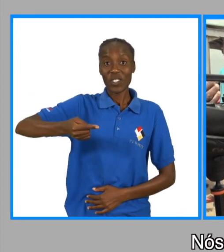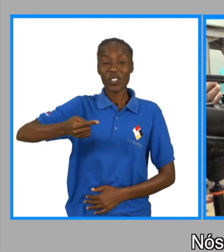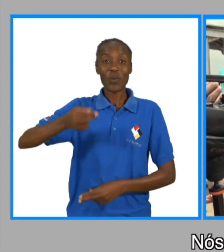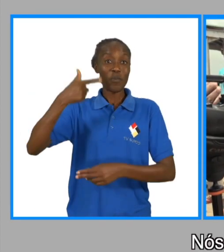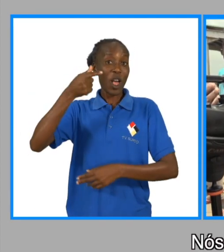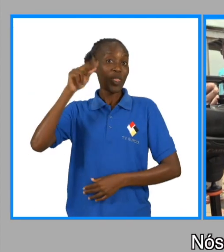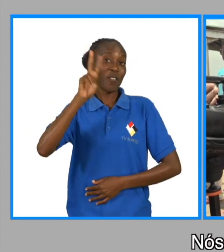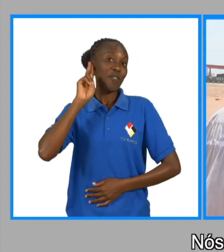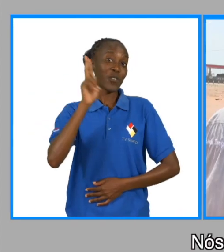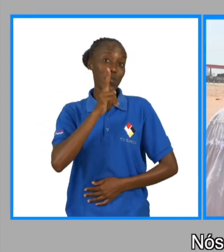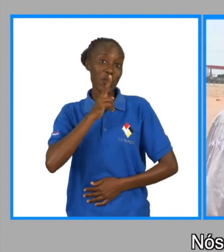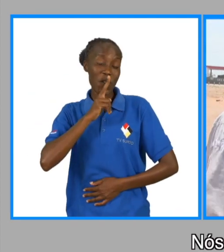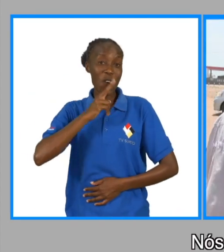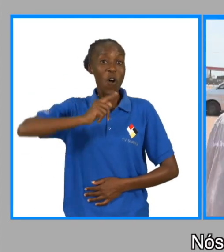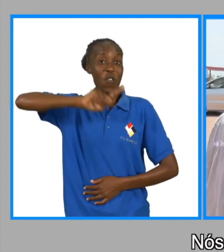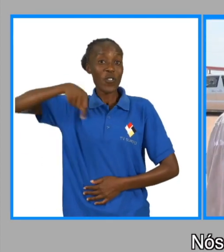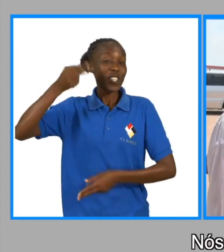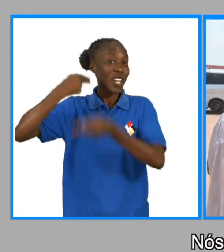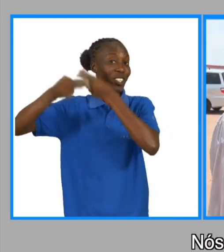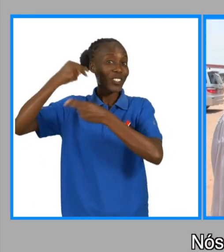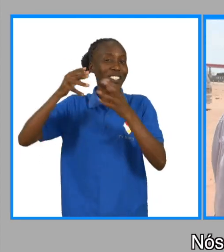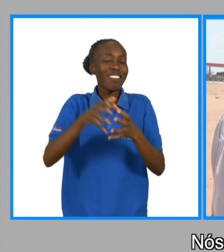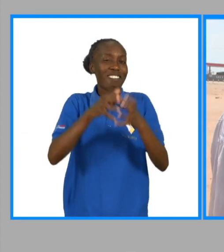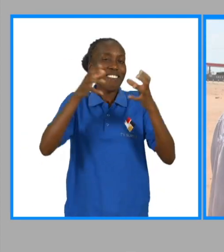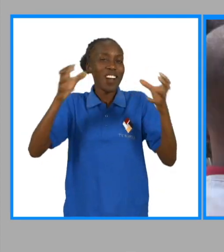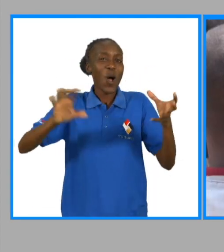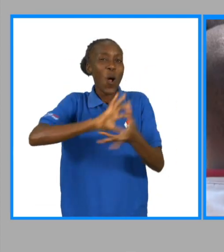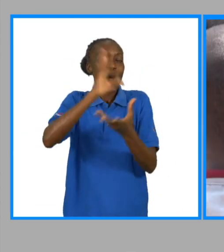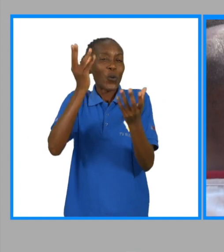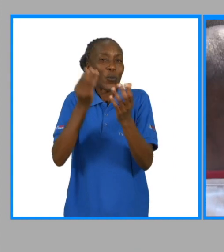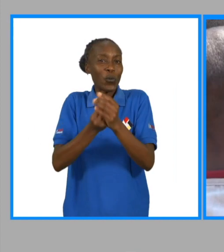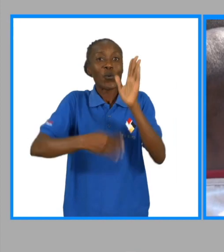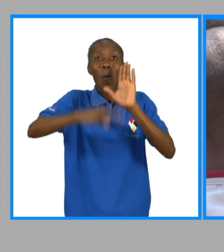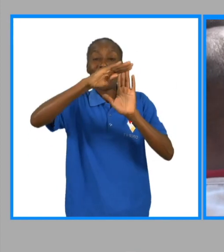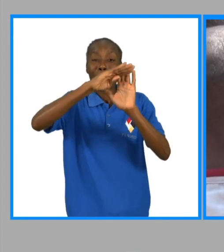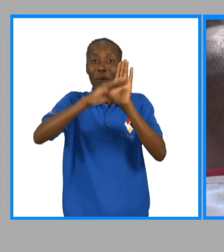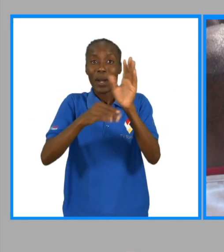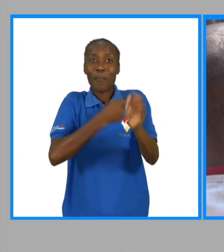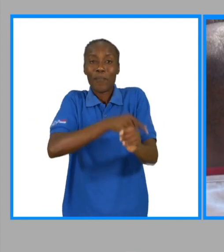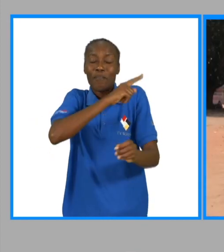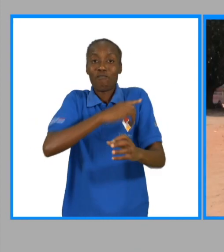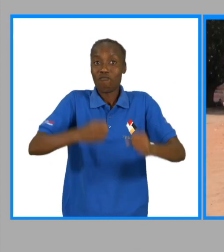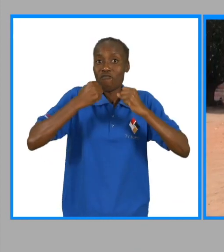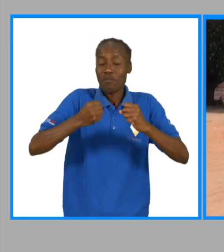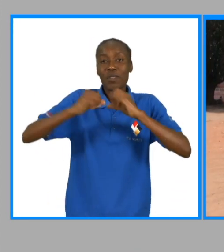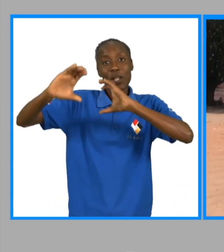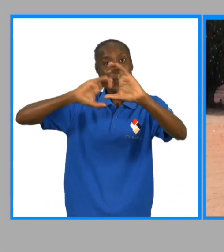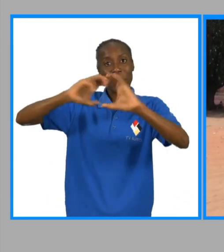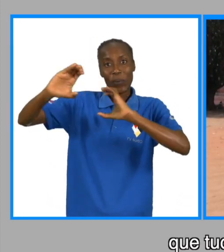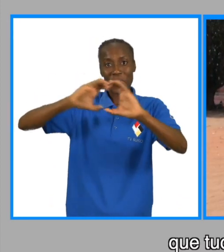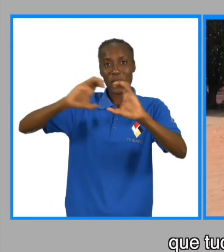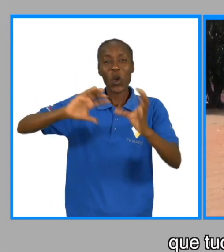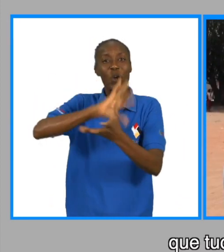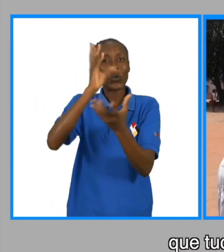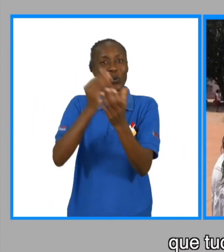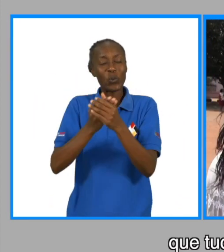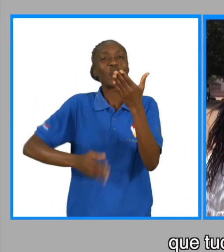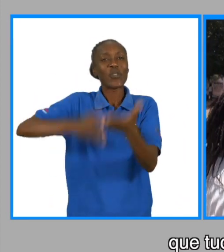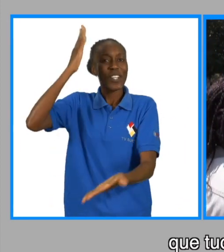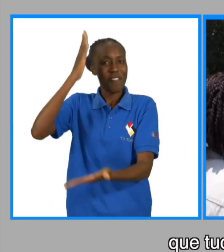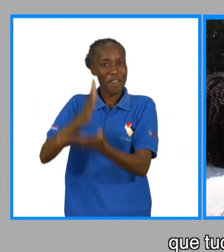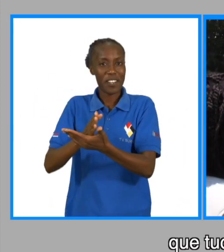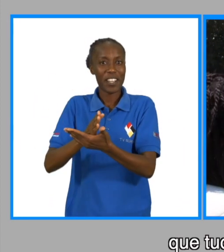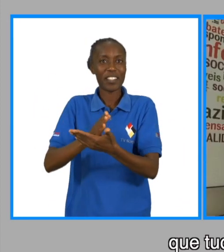somos a TV Surdo. Nossa história é longa. Foi graças ao programa para o fortalecimento da mídia que tudo se